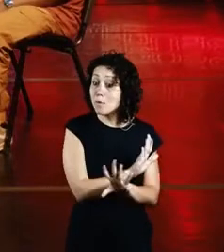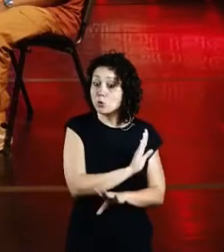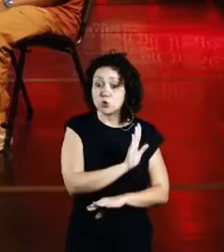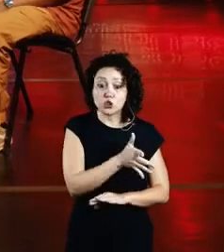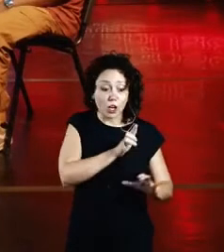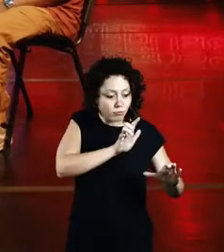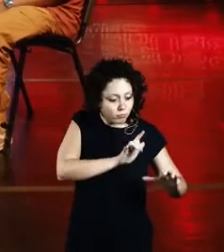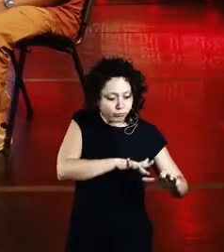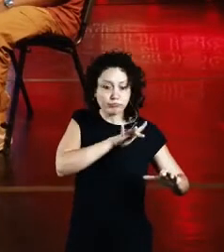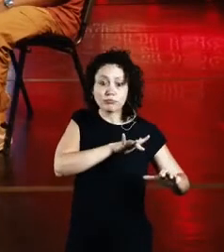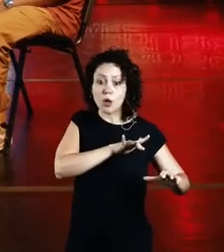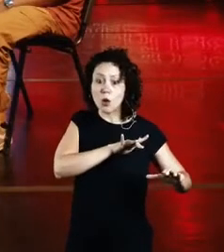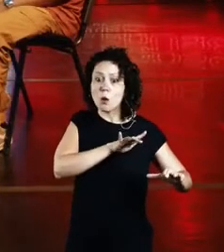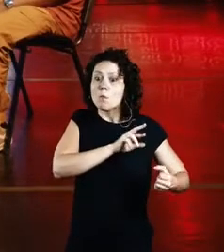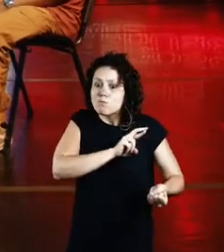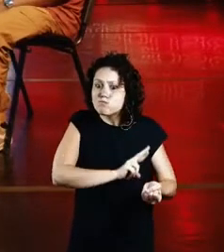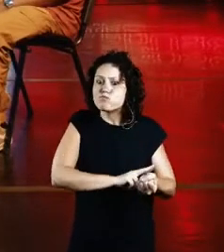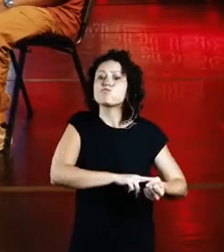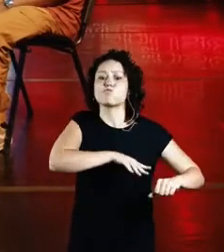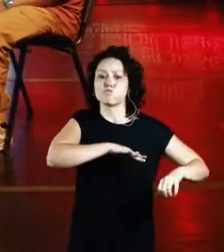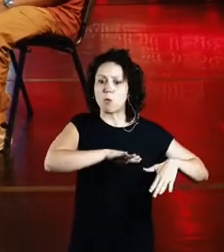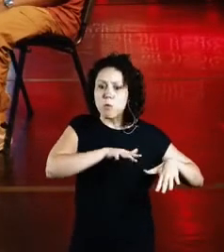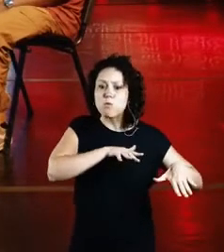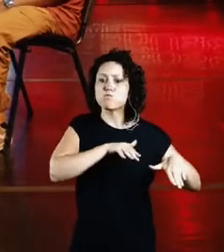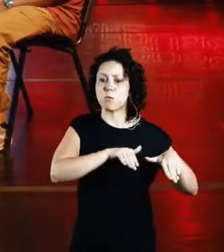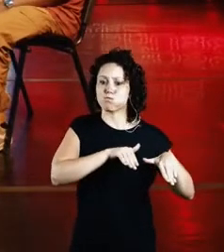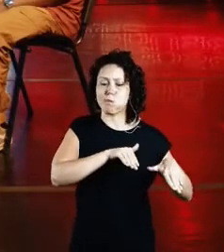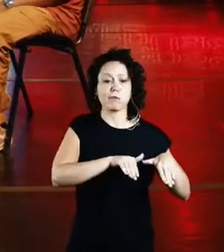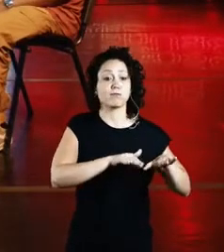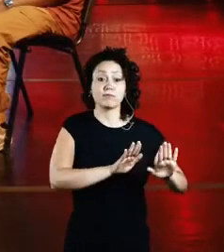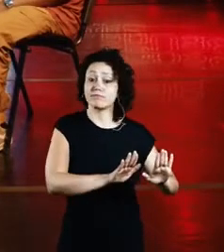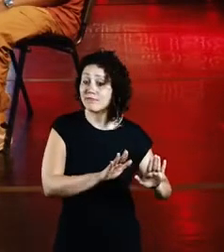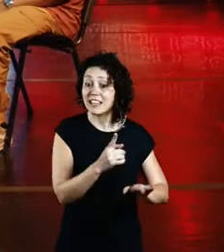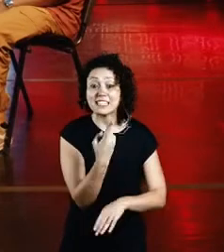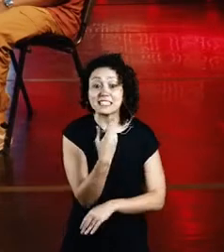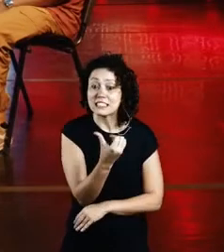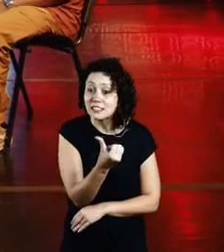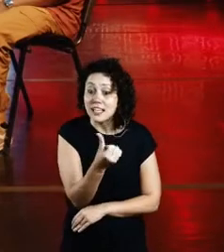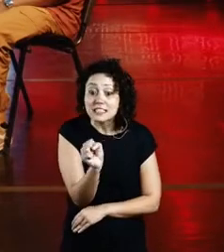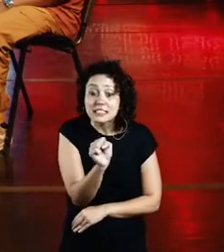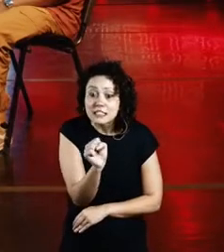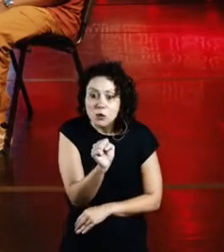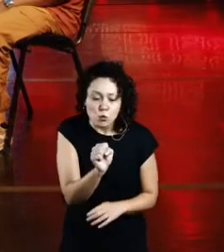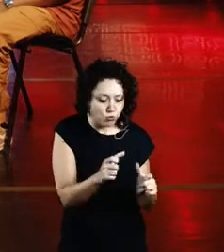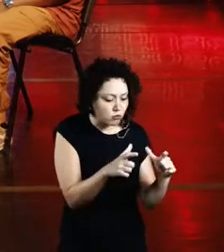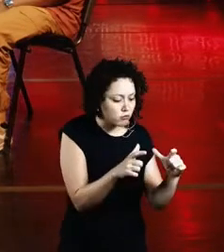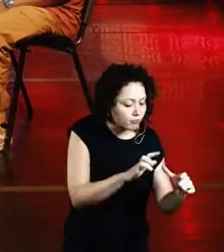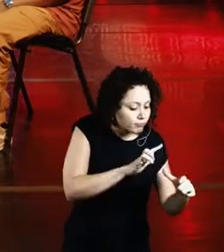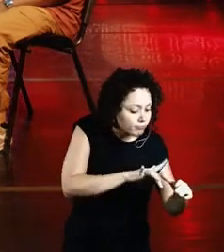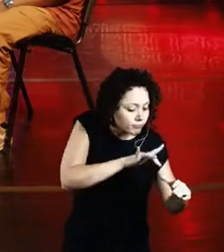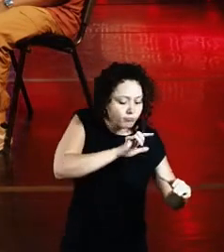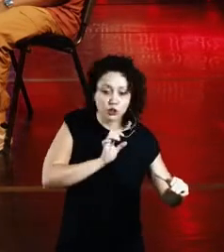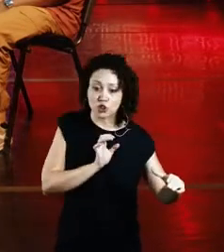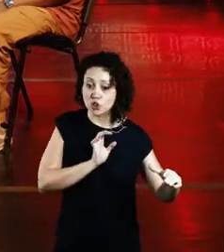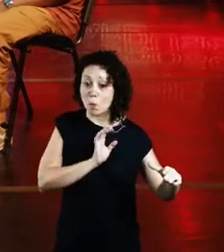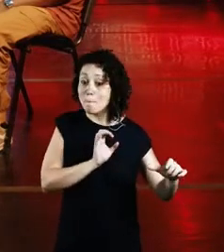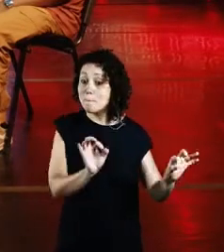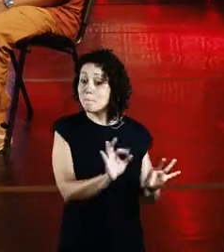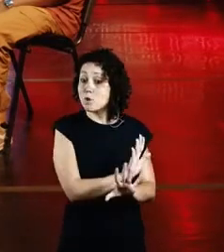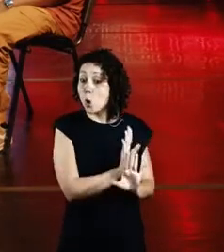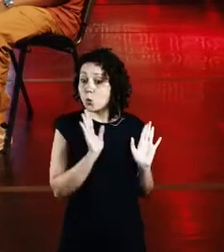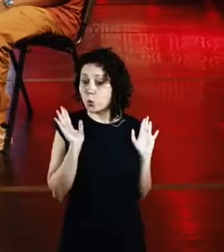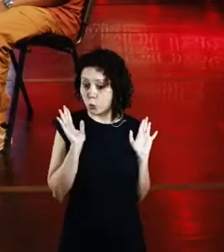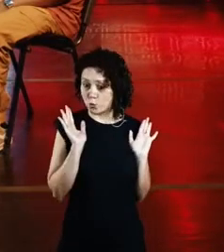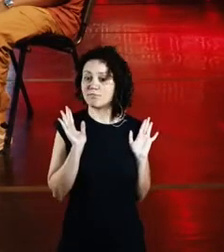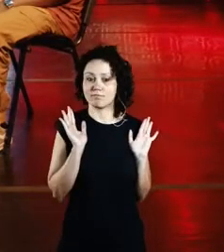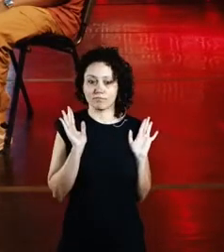Mas resumindo, a gente tem um sampler hoje ali, 4, 15, 16 segundos. É uma coisa que a gente demorava, vai, assim, um loop, por exemplo,